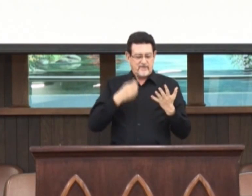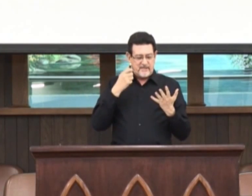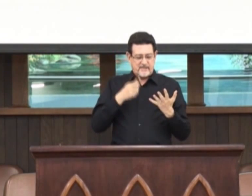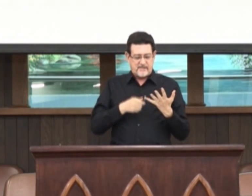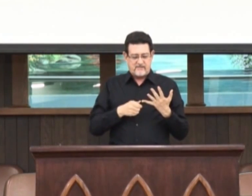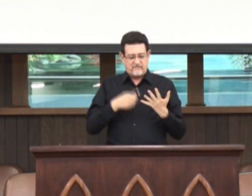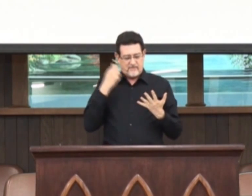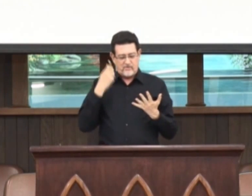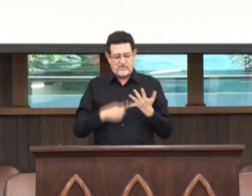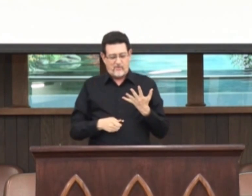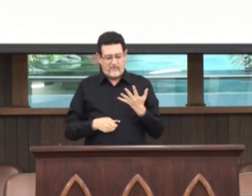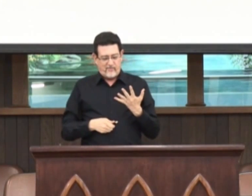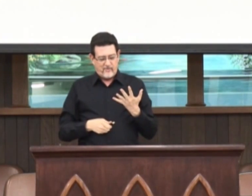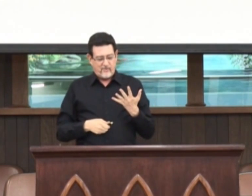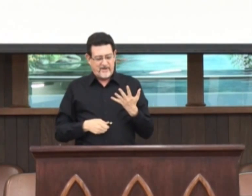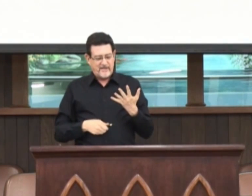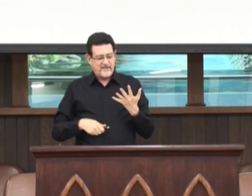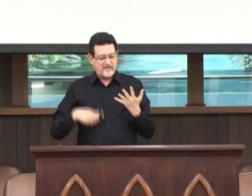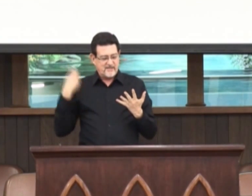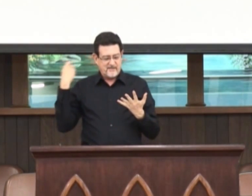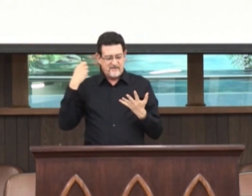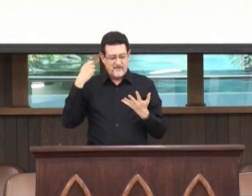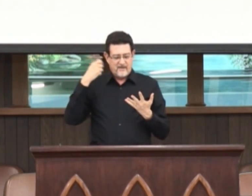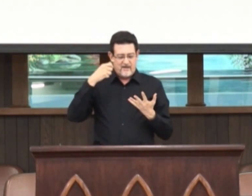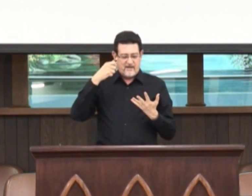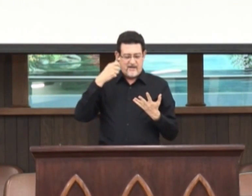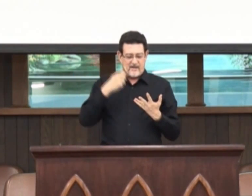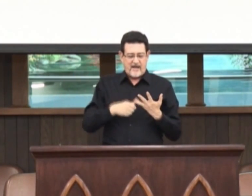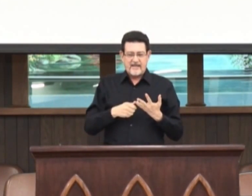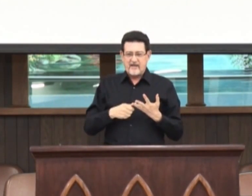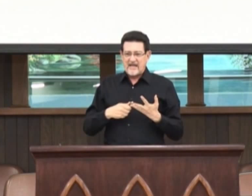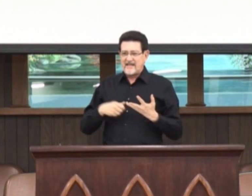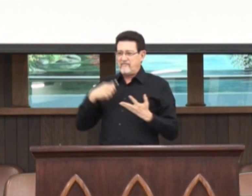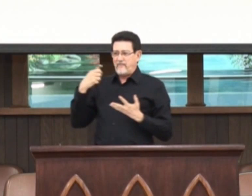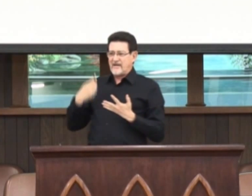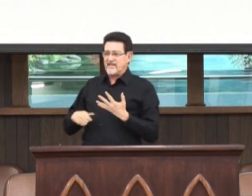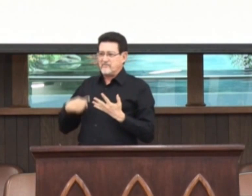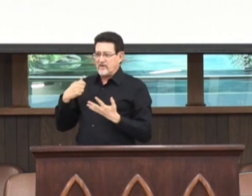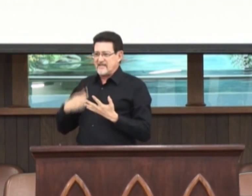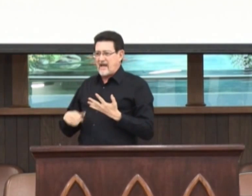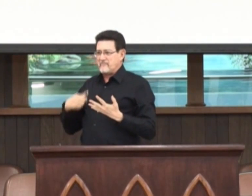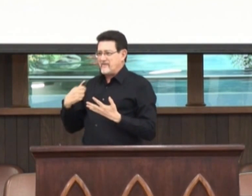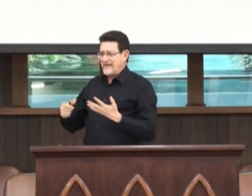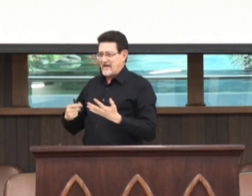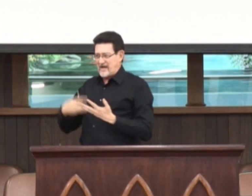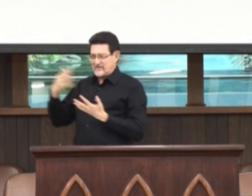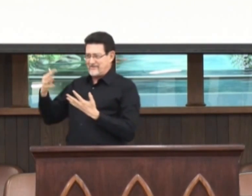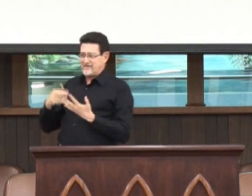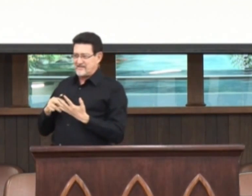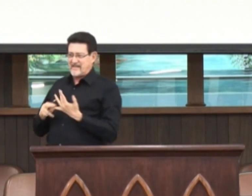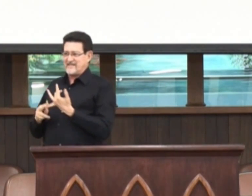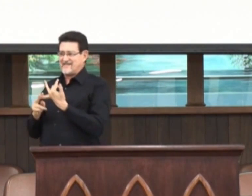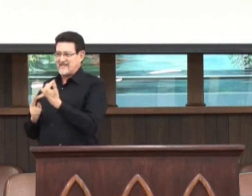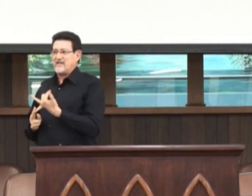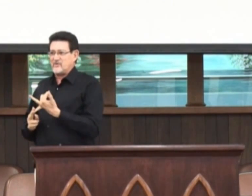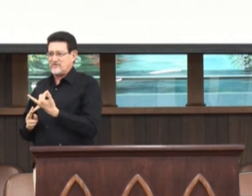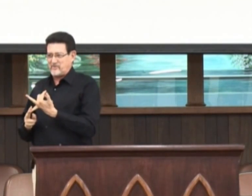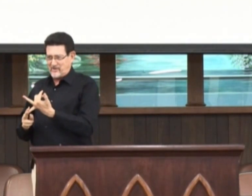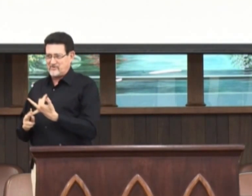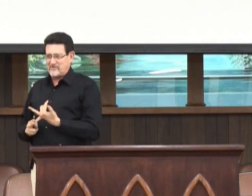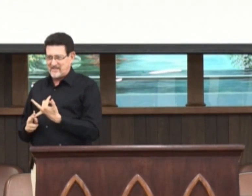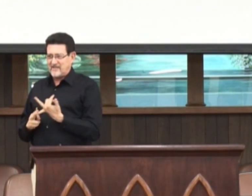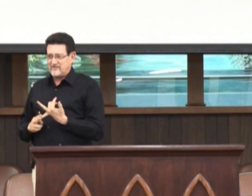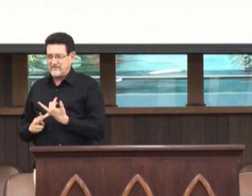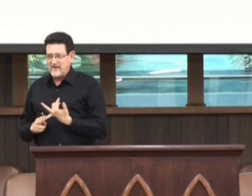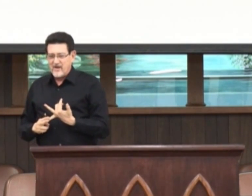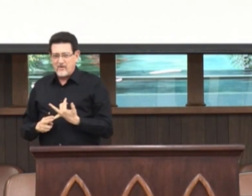Aí um diz, eu sou Corinthians. Aí até a gente bota na Bíblia as coisas, sede santos, porque